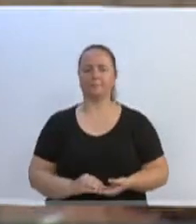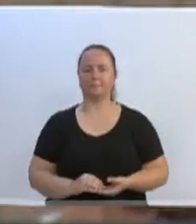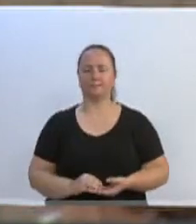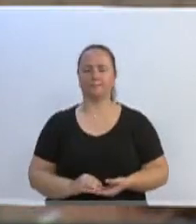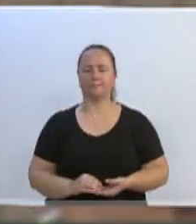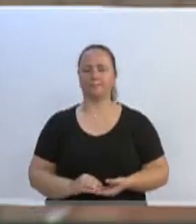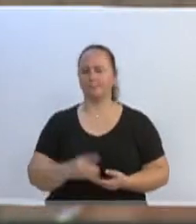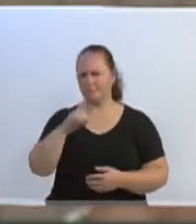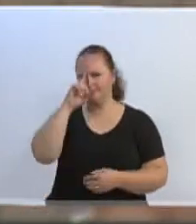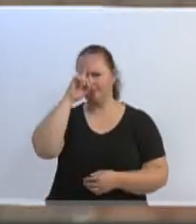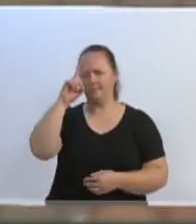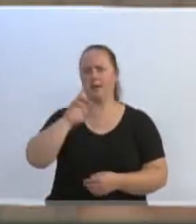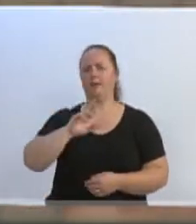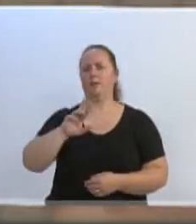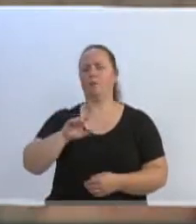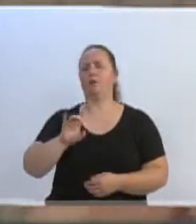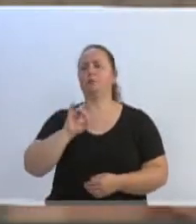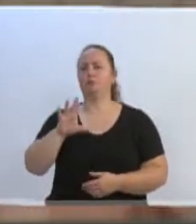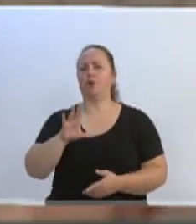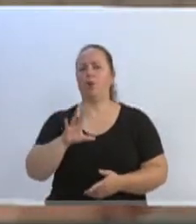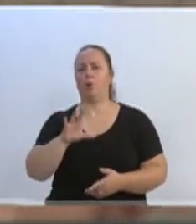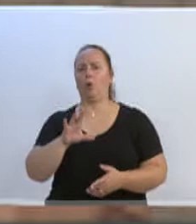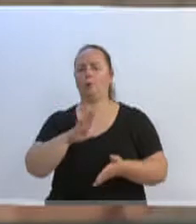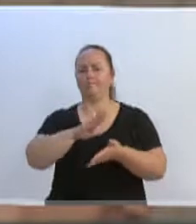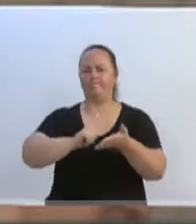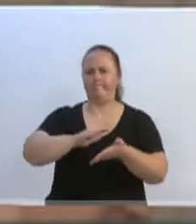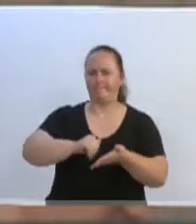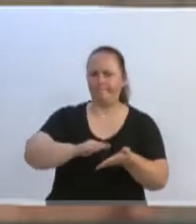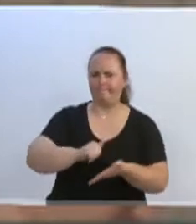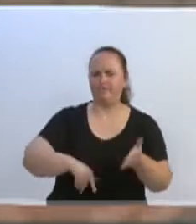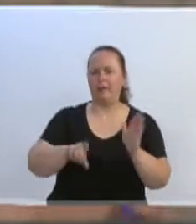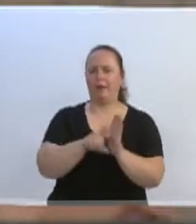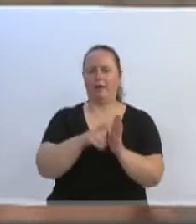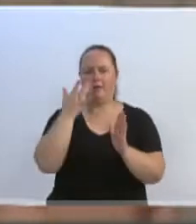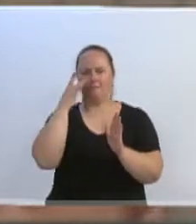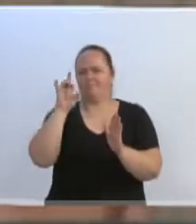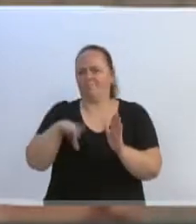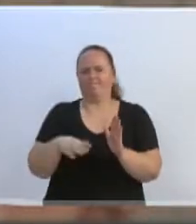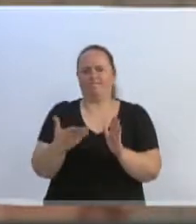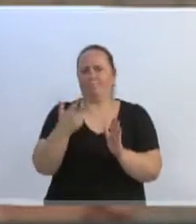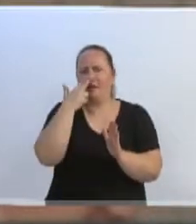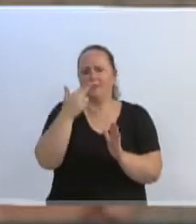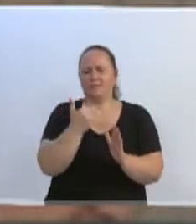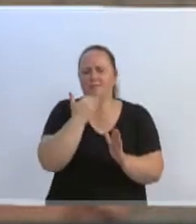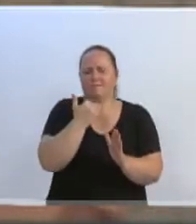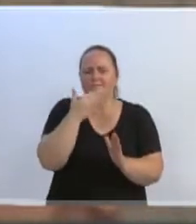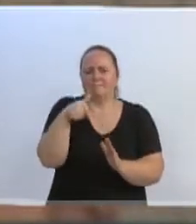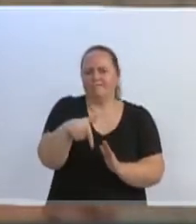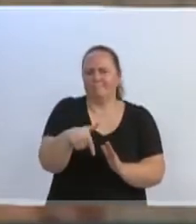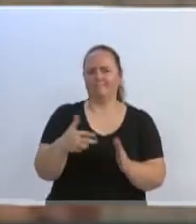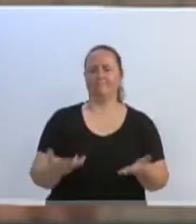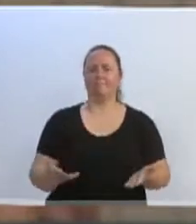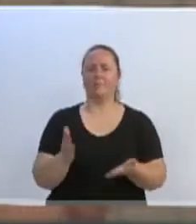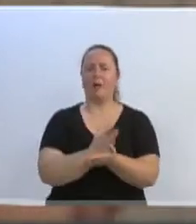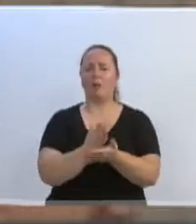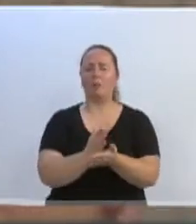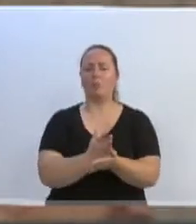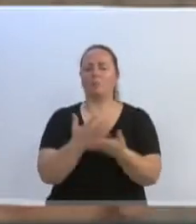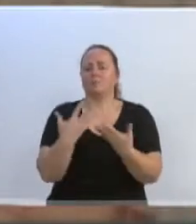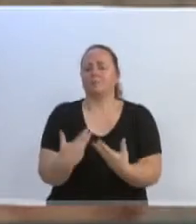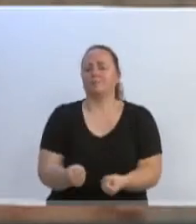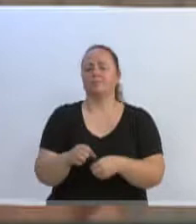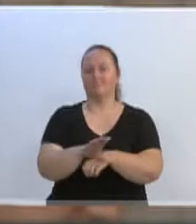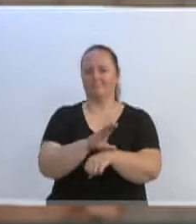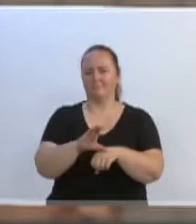revogar leis inócuas leis inúteis aquelas que não fazem mais sentido aquelas que não tiveram acolhimento na constituição